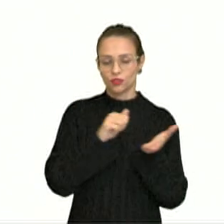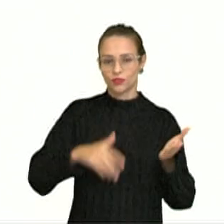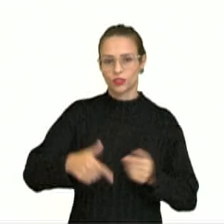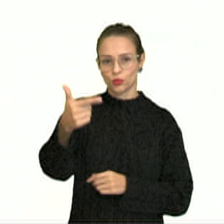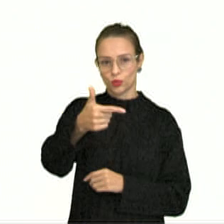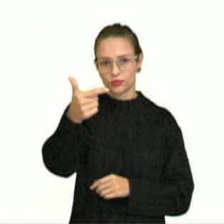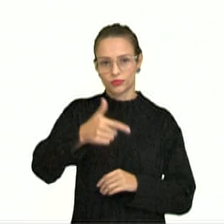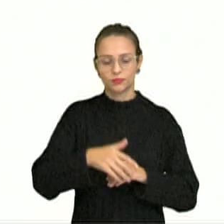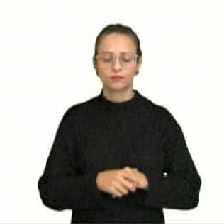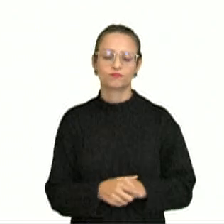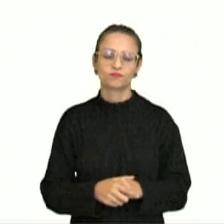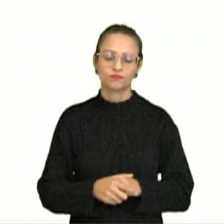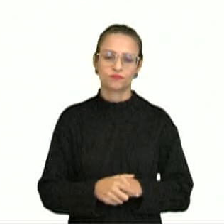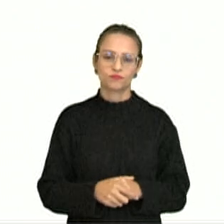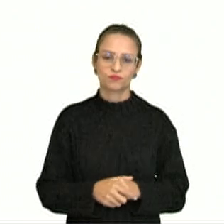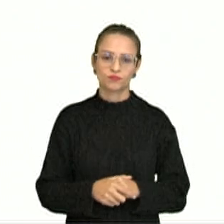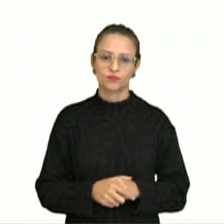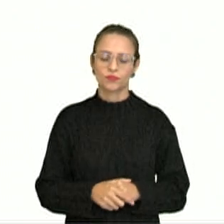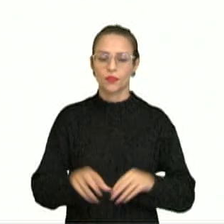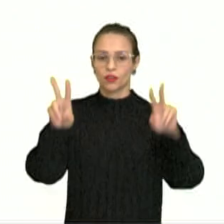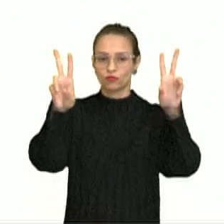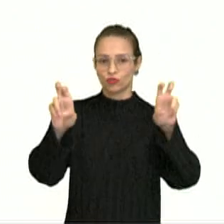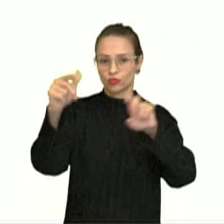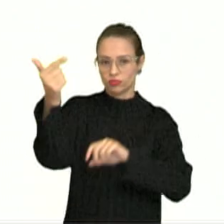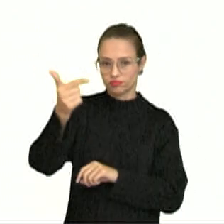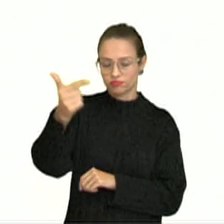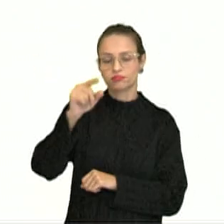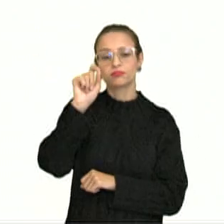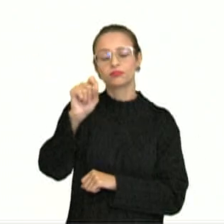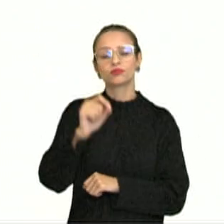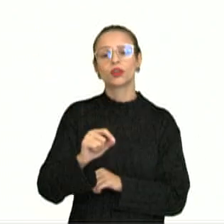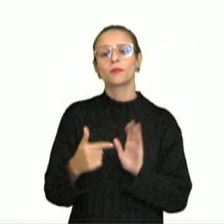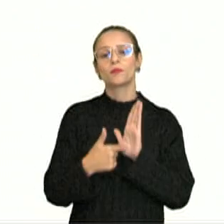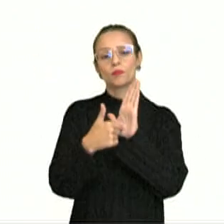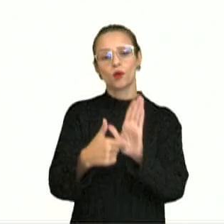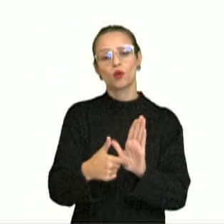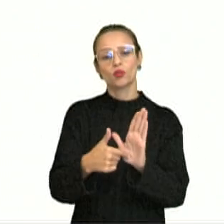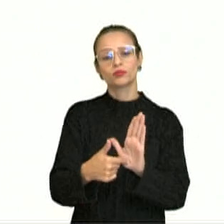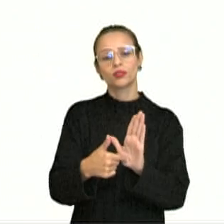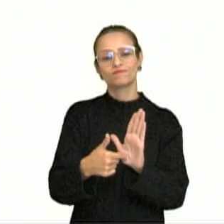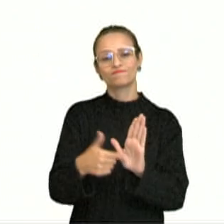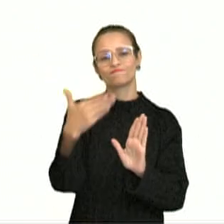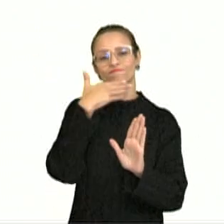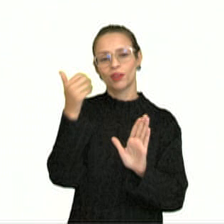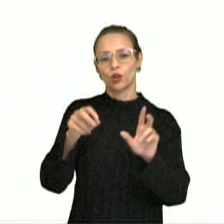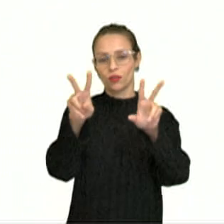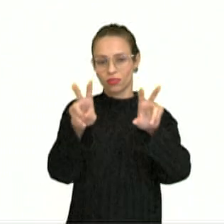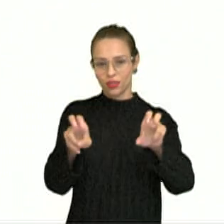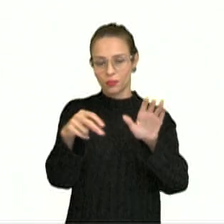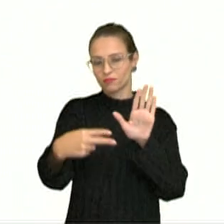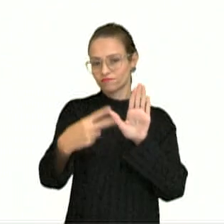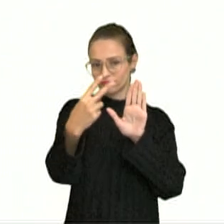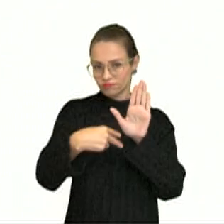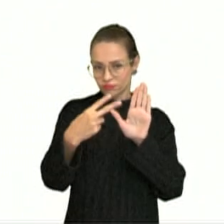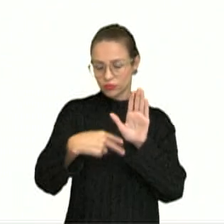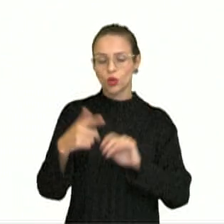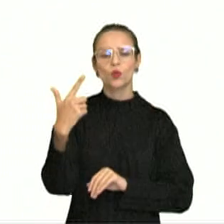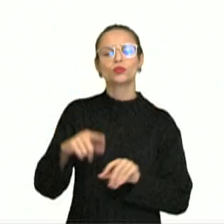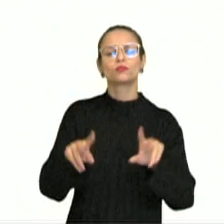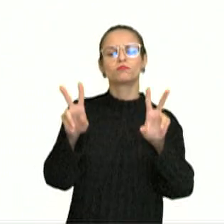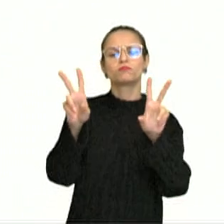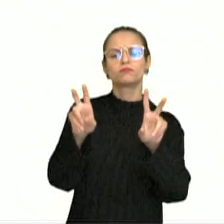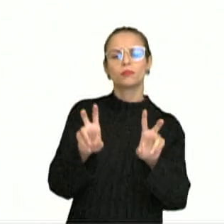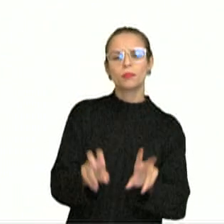número 2. O subtítulo inicial tem a função de apresentar melhor o tema para o leitor. E os outros